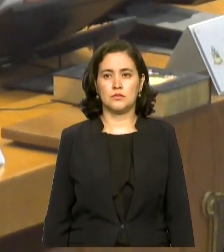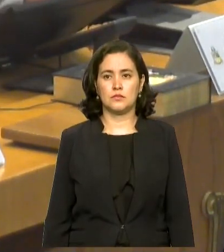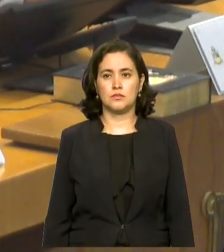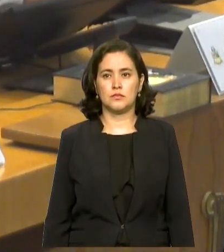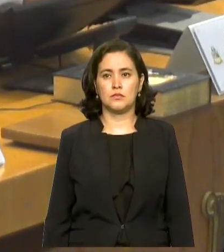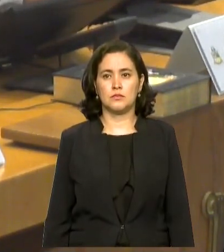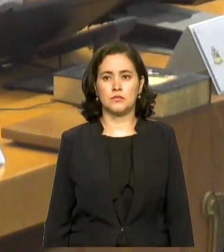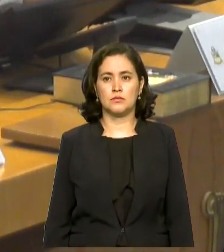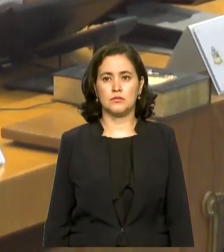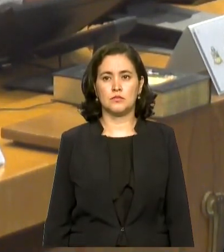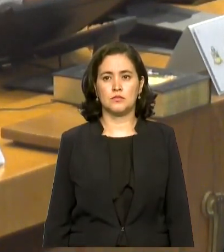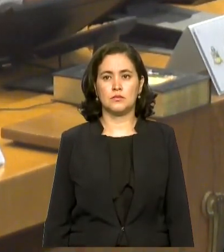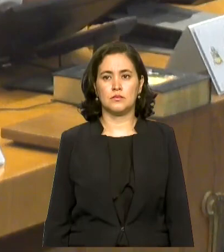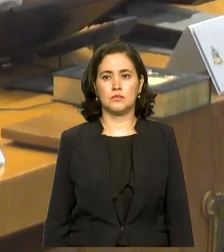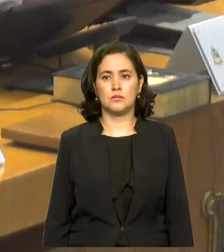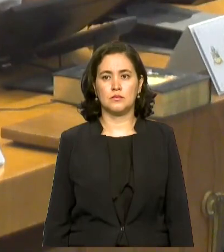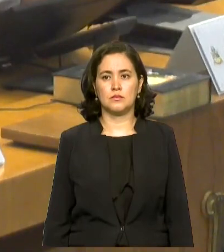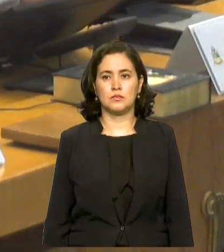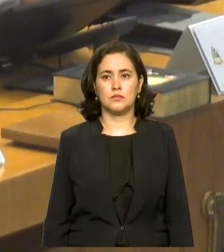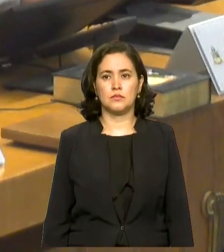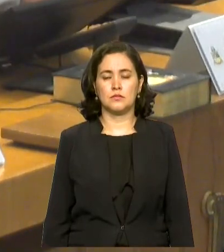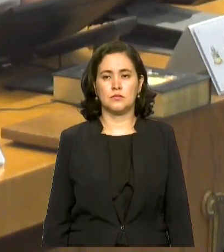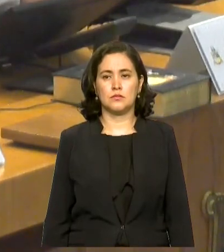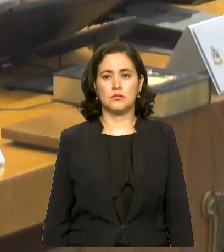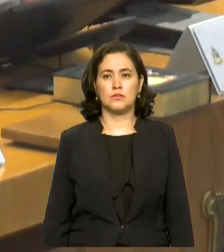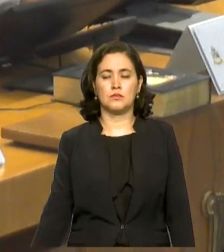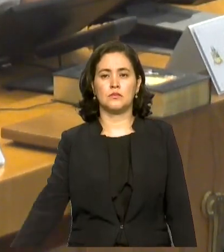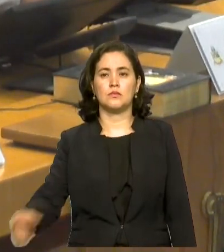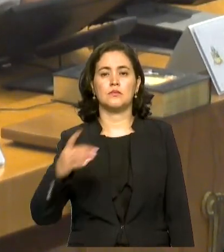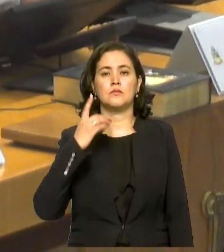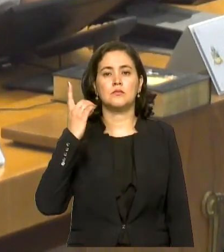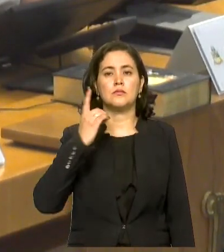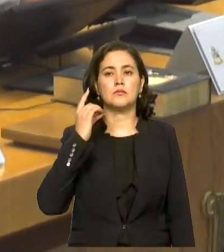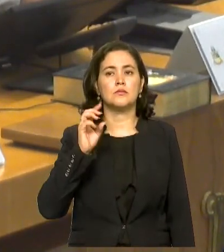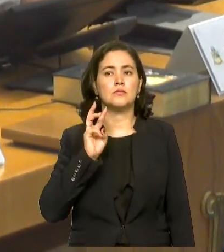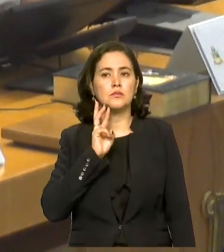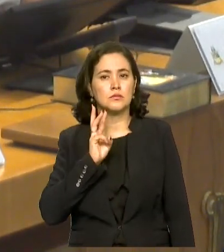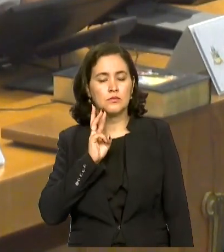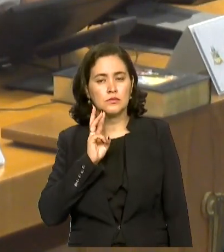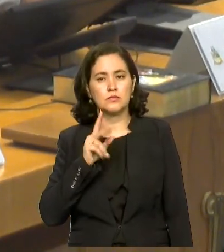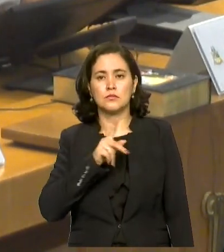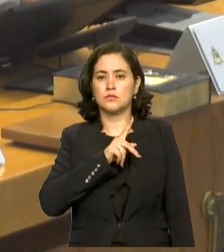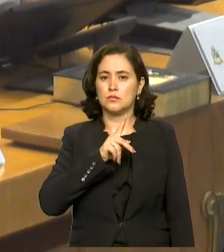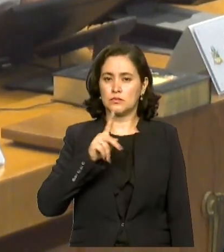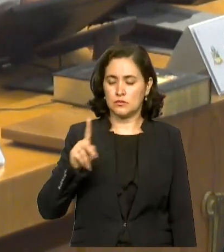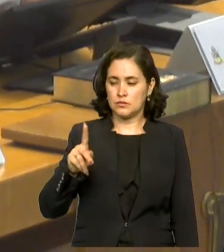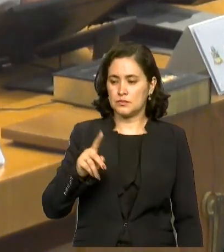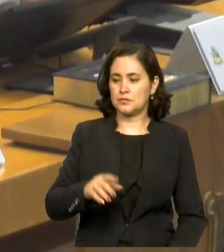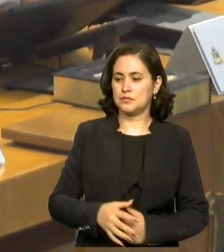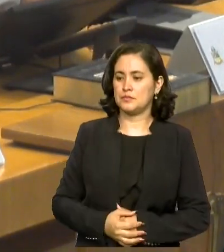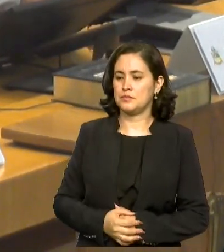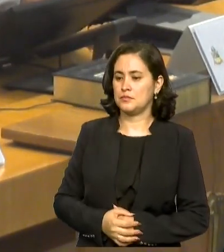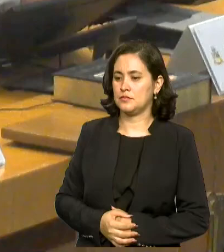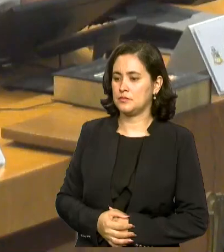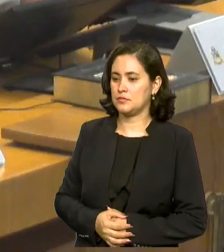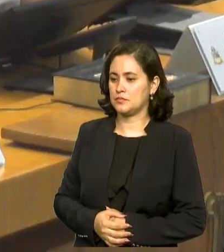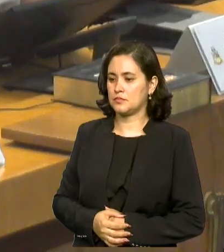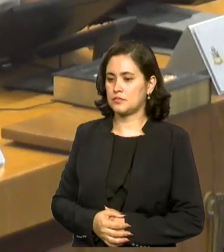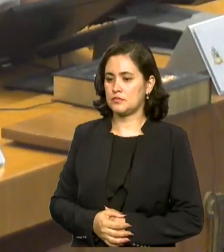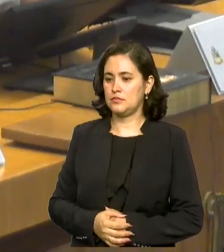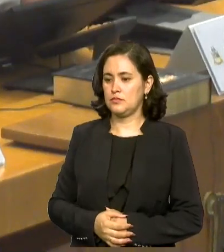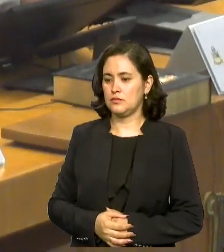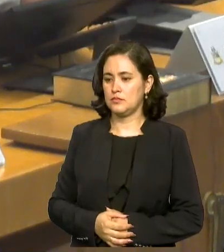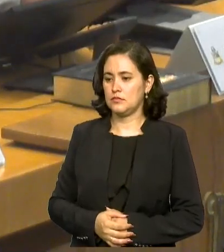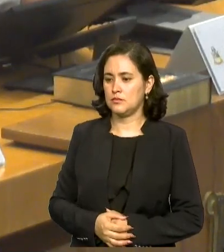Vai. Presidente Carlos Lula, deputado Najib. Oi, não, deputado Najib. Queria fazer só um registro